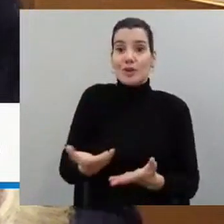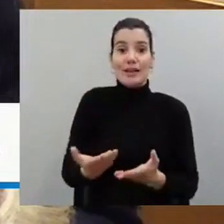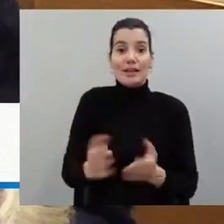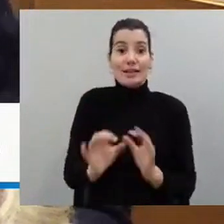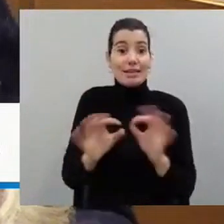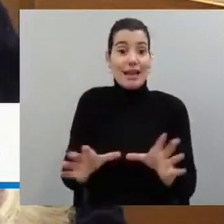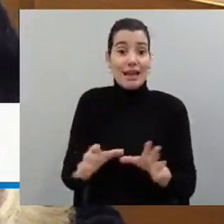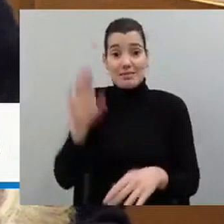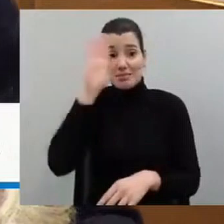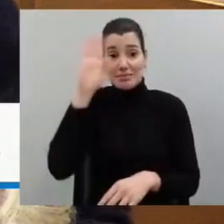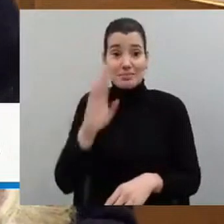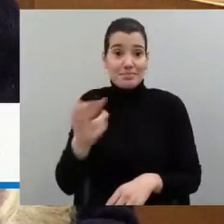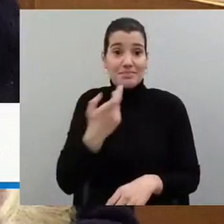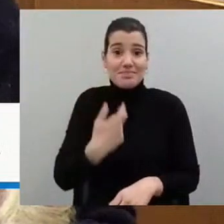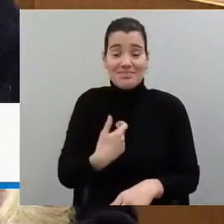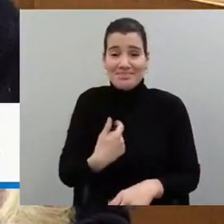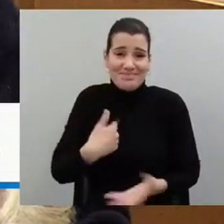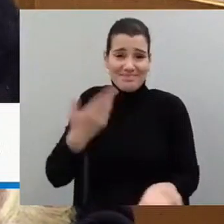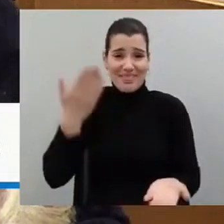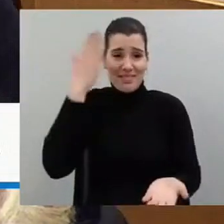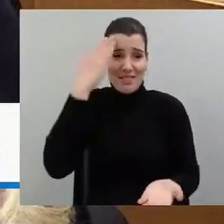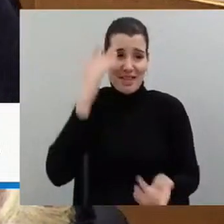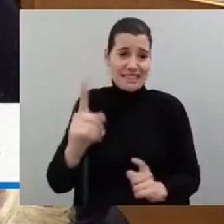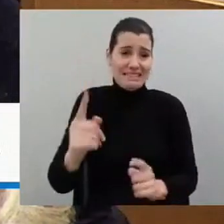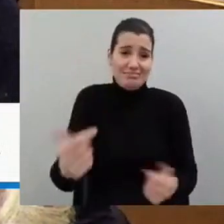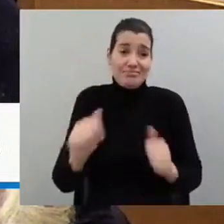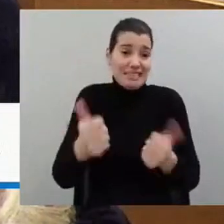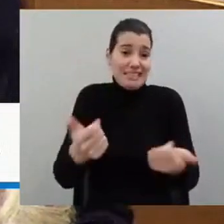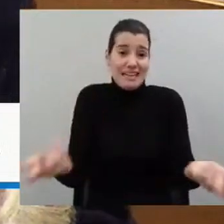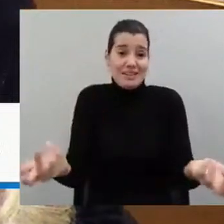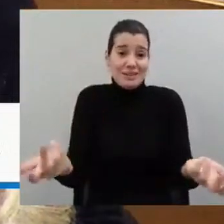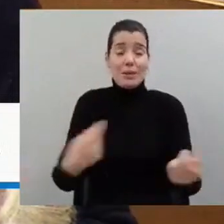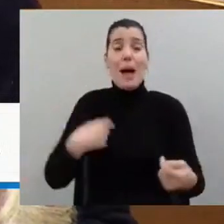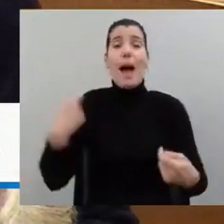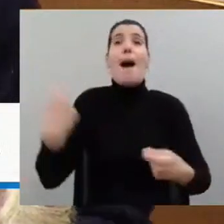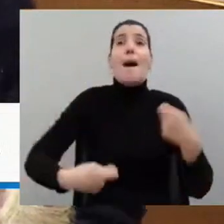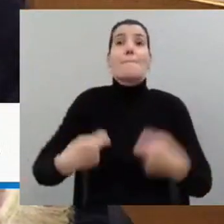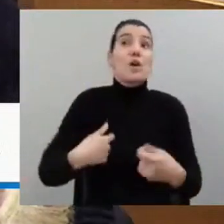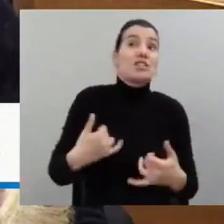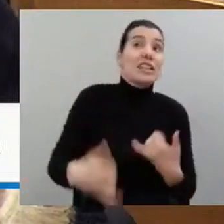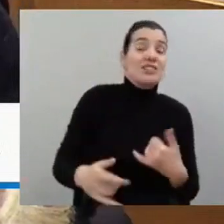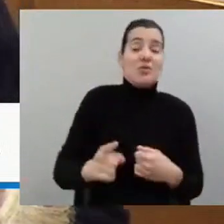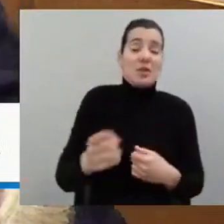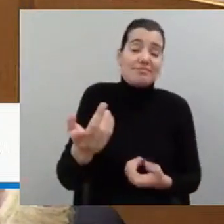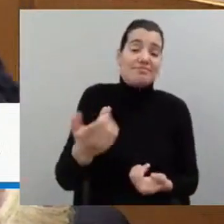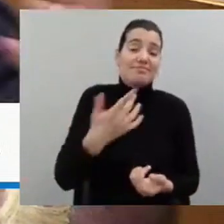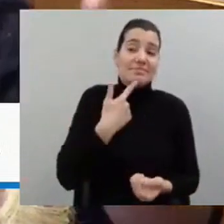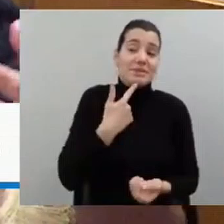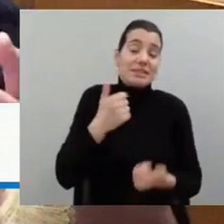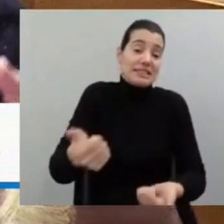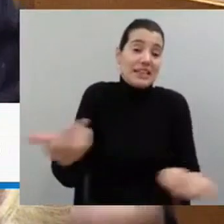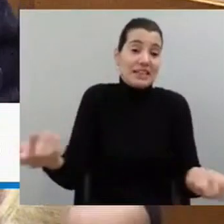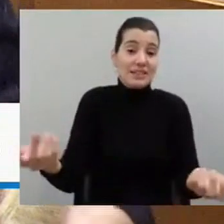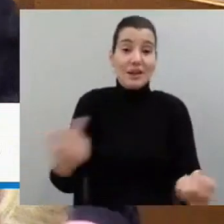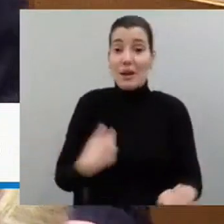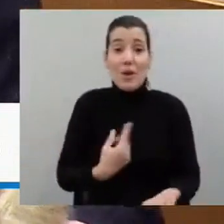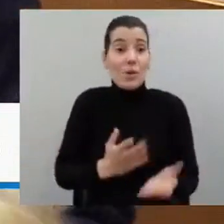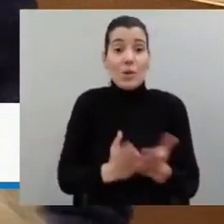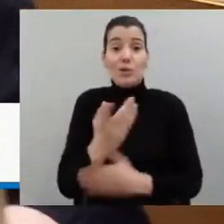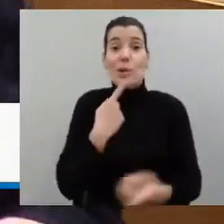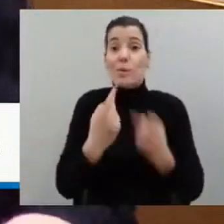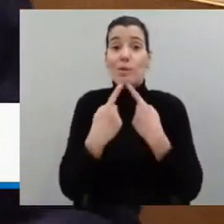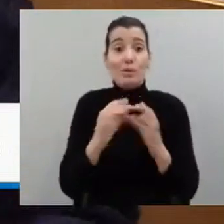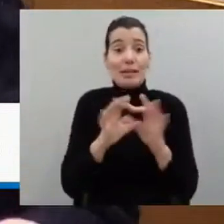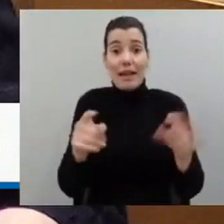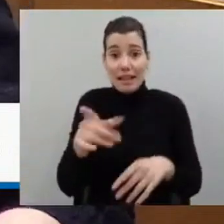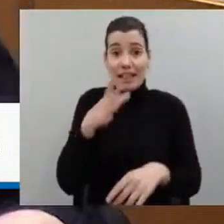dar, era bastante previsível, não era uma aposta muito arriscada da minha parte. Quer dizer, nós vamos continuar a fazer estas perguntas, como o Sr. Presidente disse bem, o